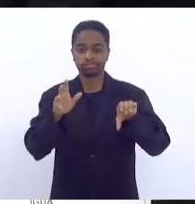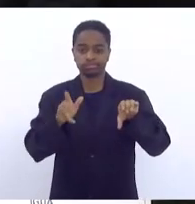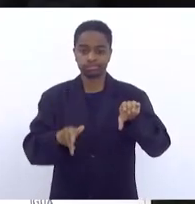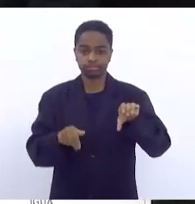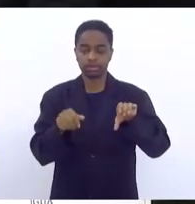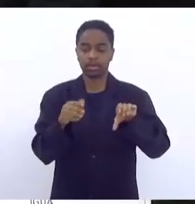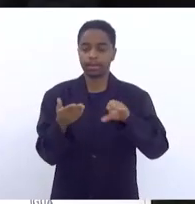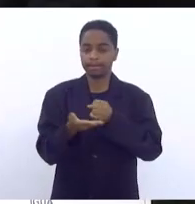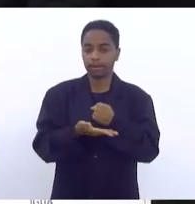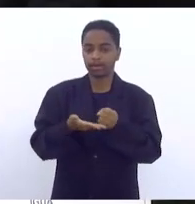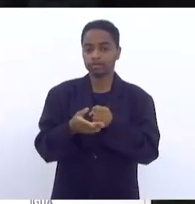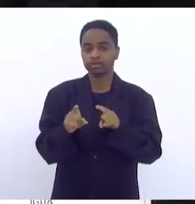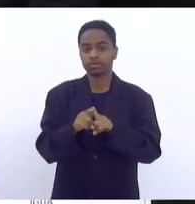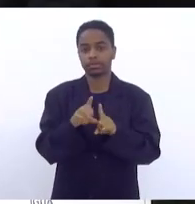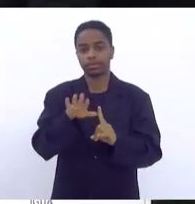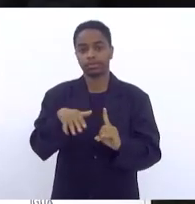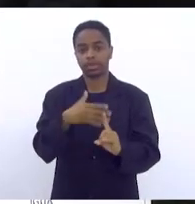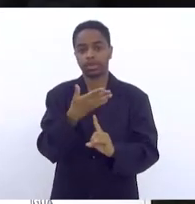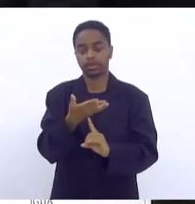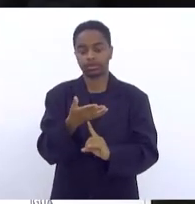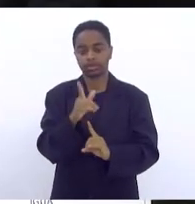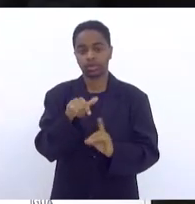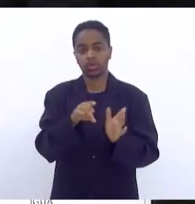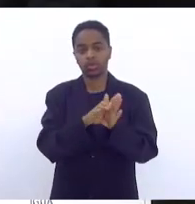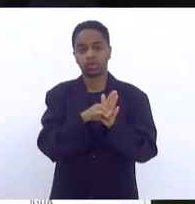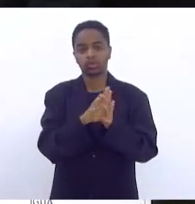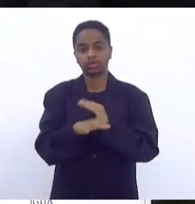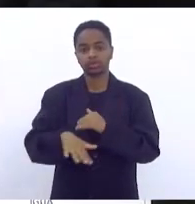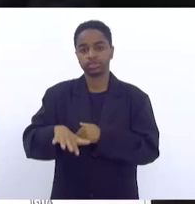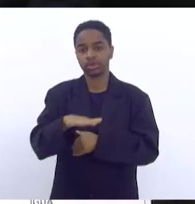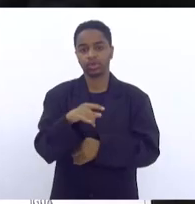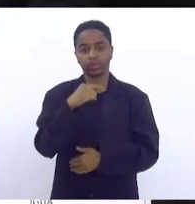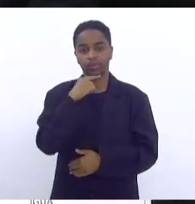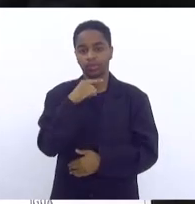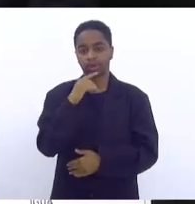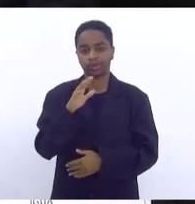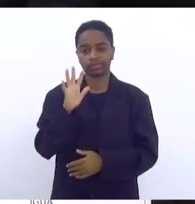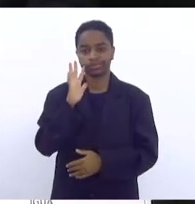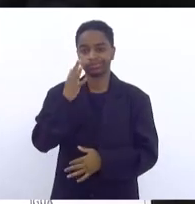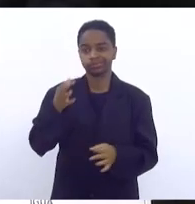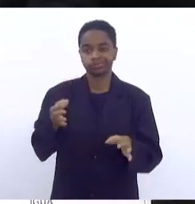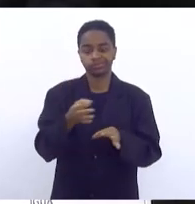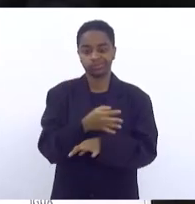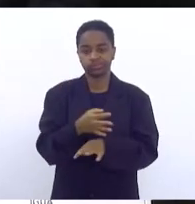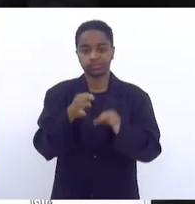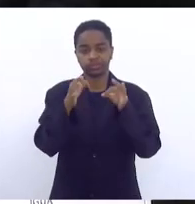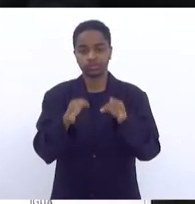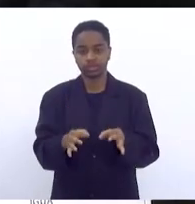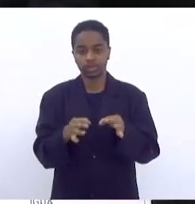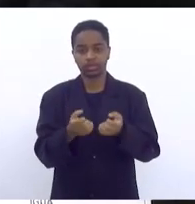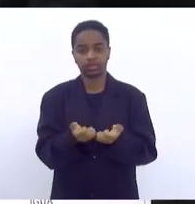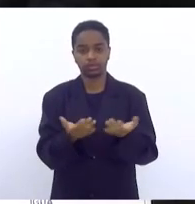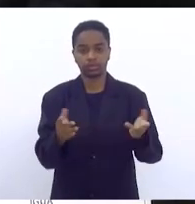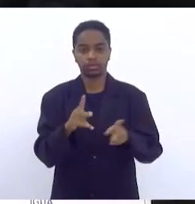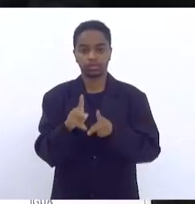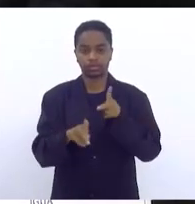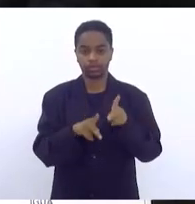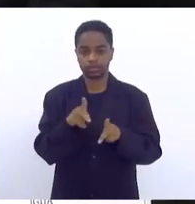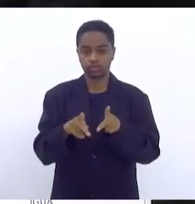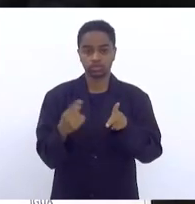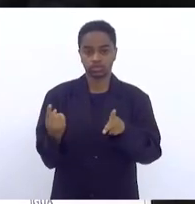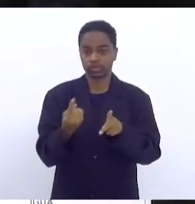e até ambiental que é um conceito Mais amplo suf emente e desejável para toda a população